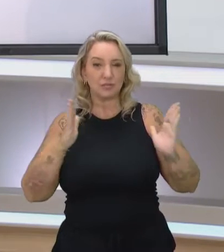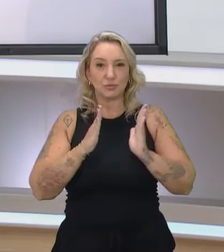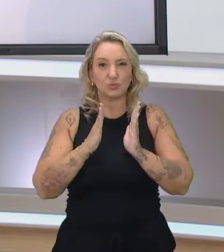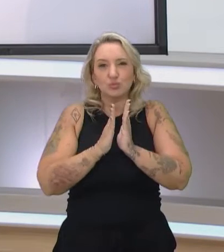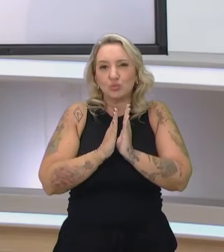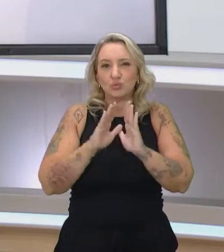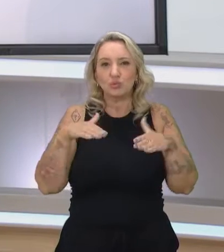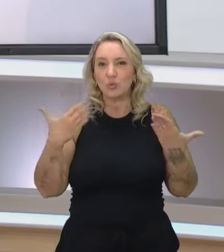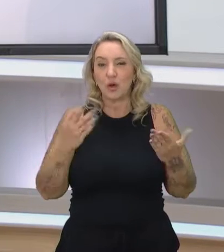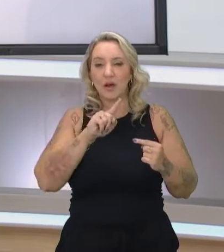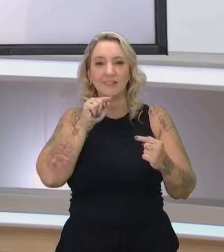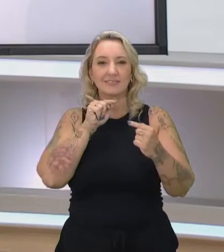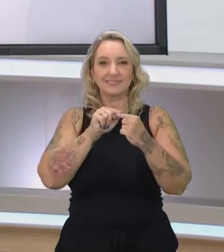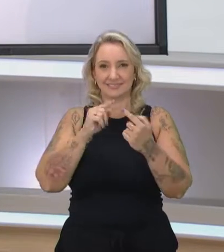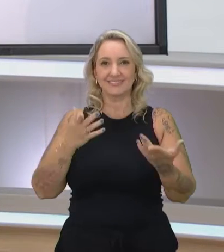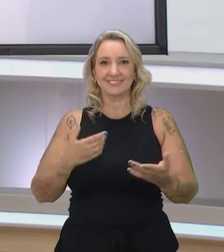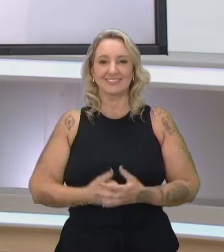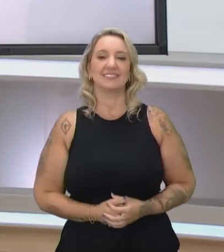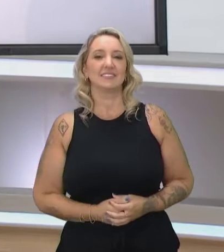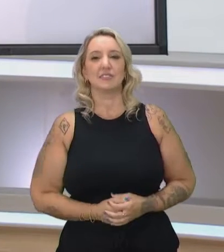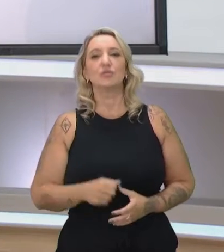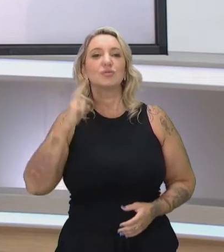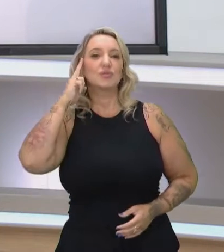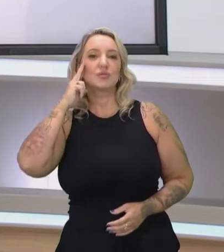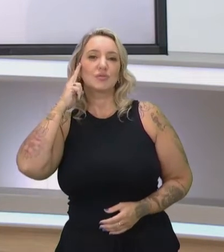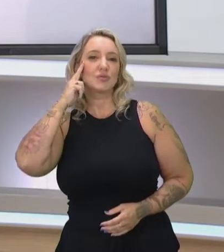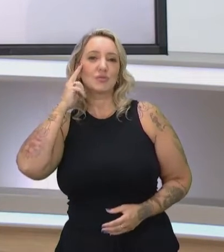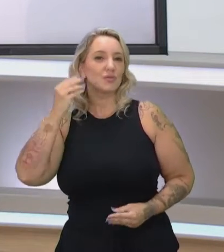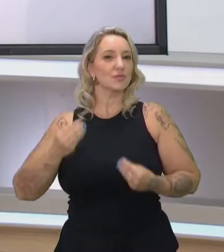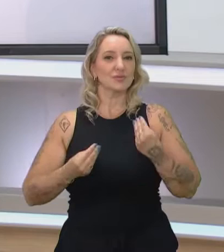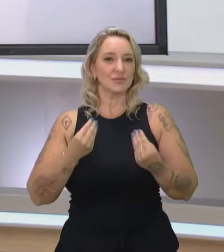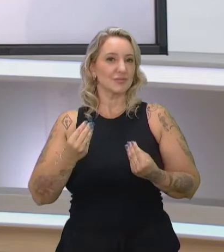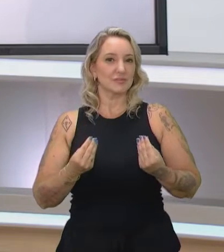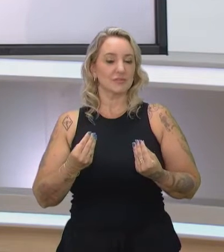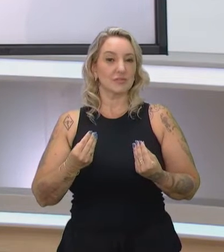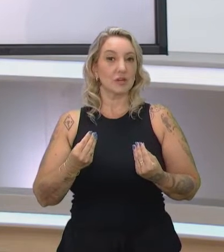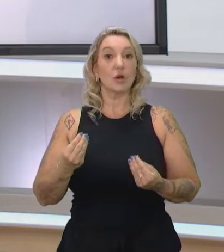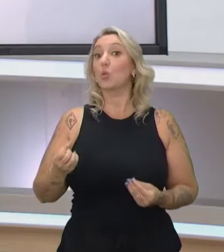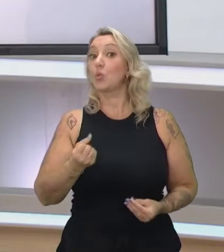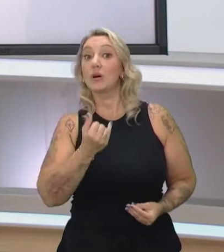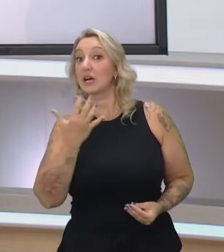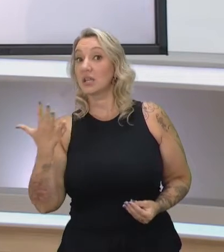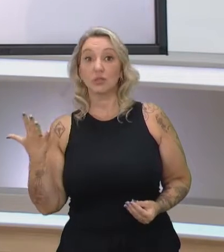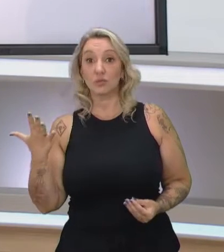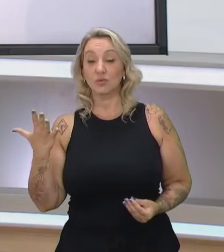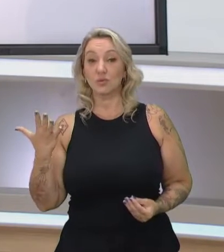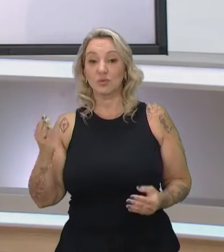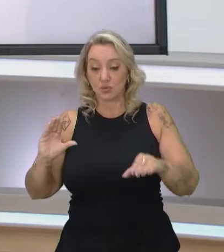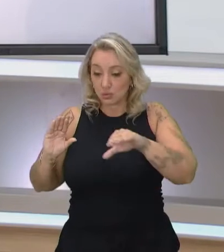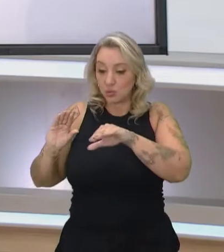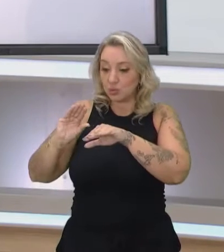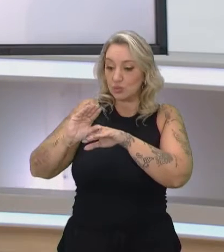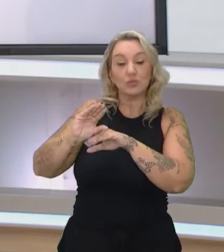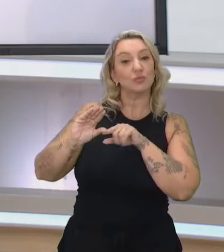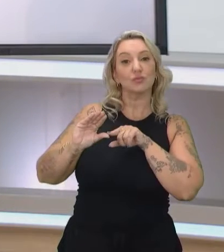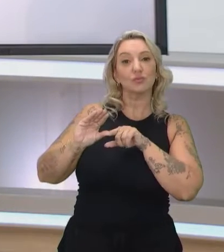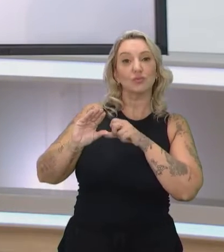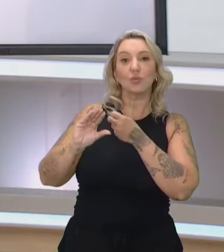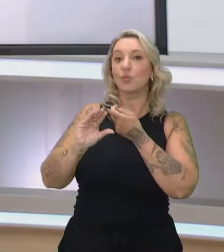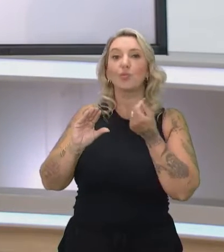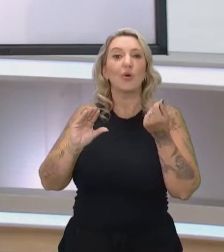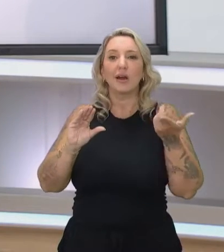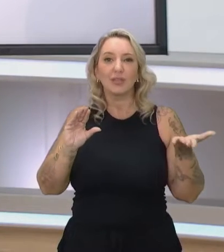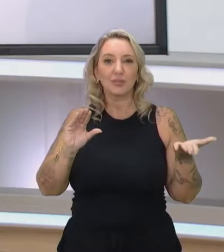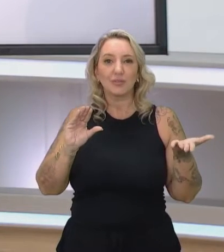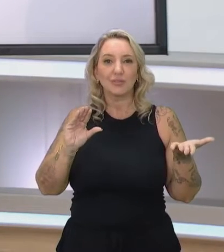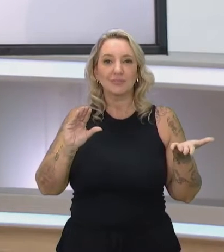prazo, qual a meta, né? O sonho, como e quanto? Qual o investimento de tudo isso,